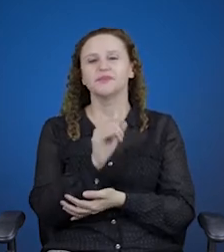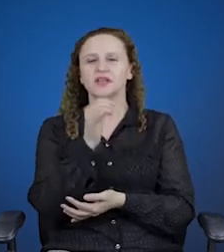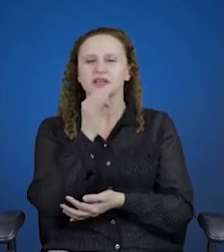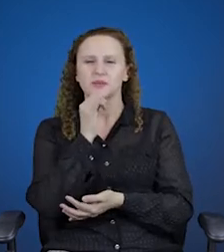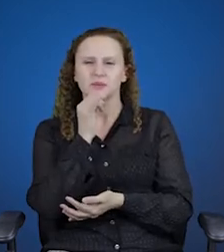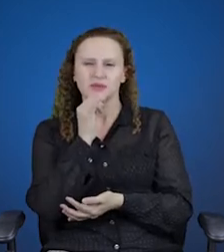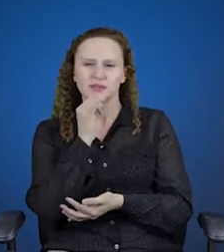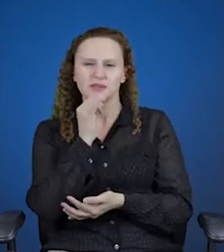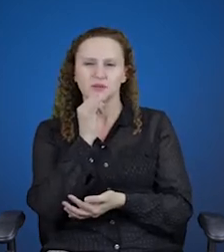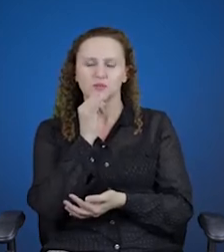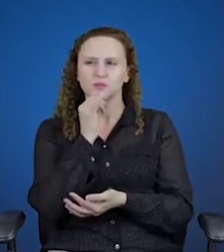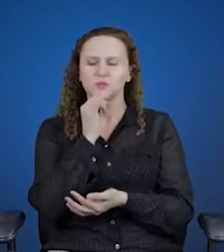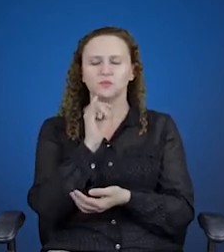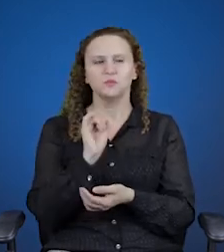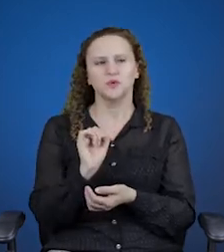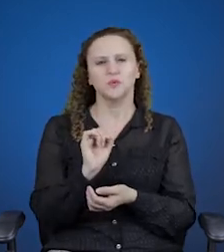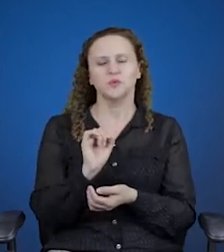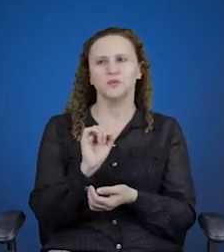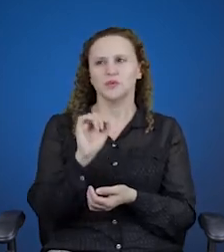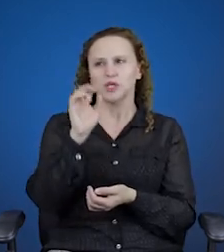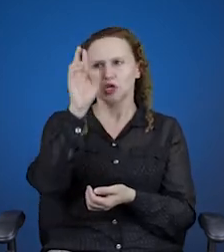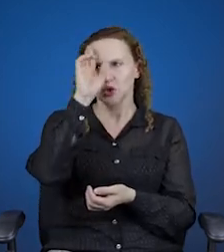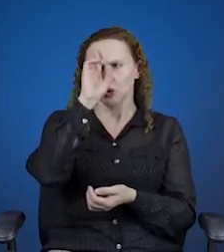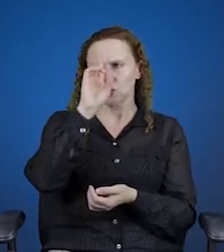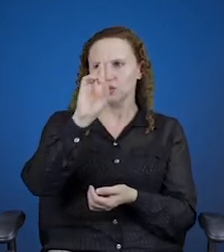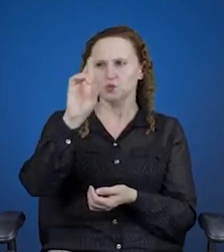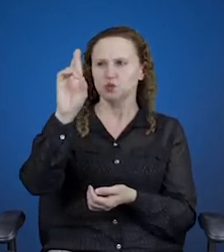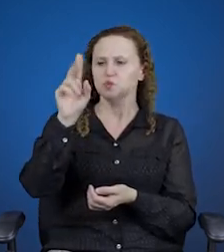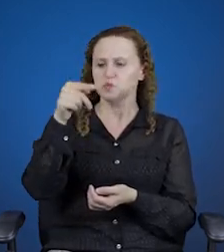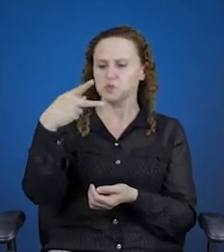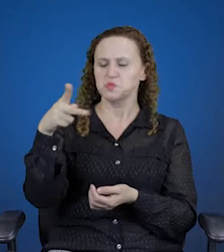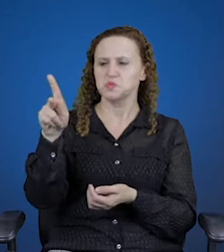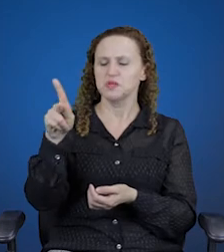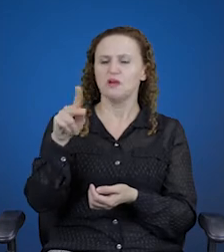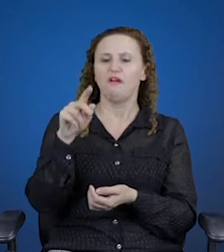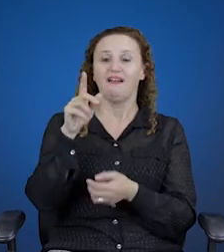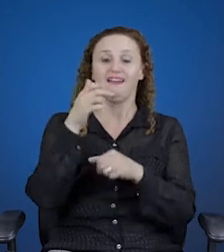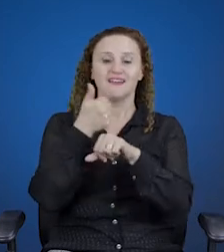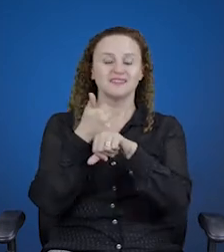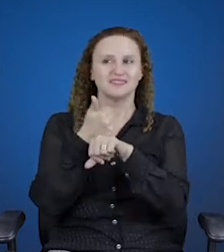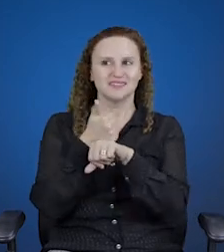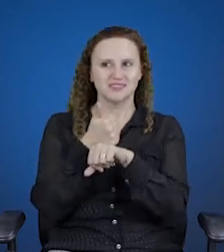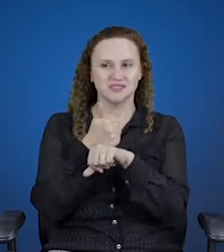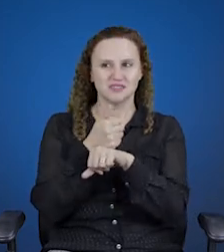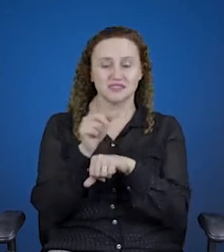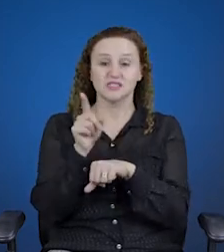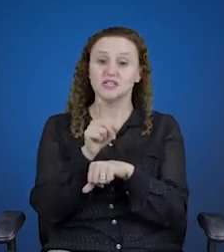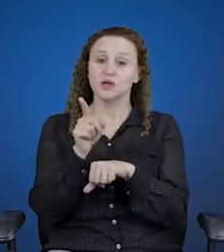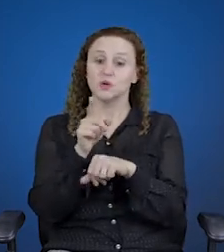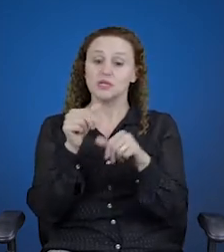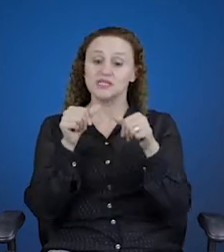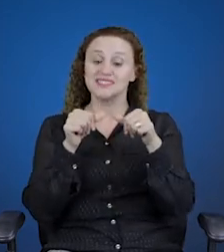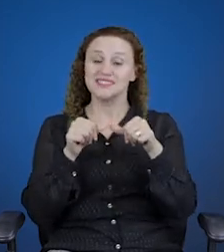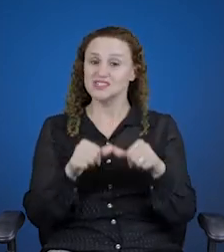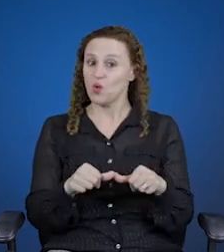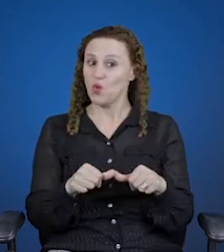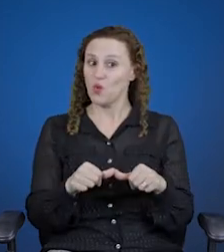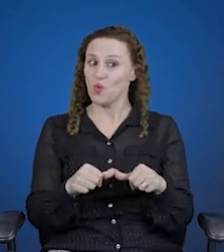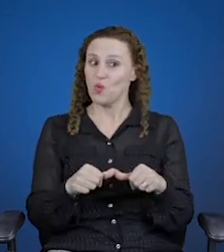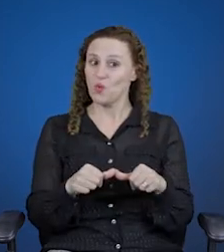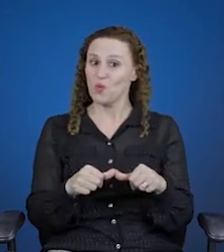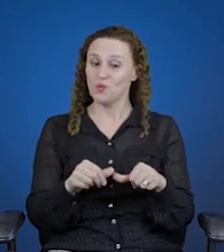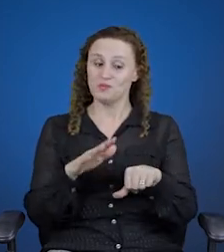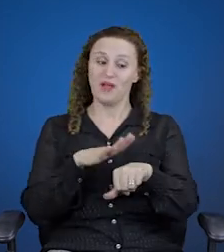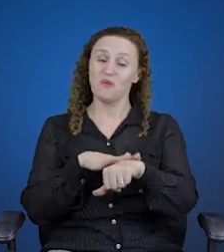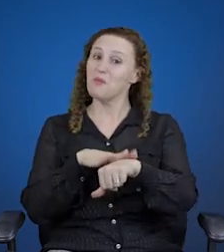o senhor é o diretor Sim eu sou diretor não eu estou diretor porque é